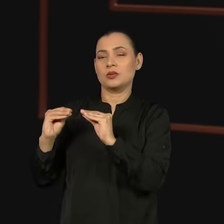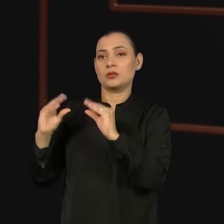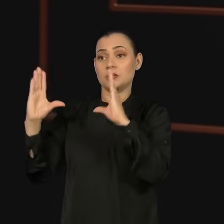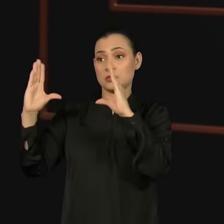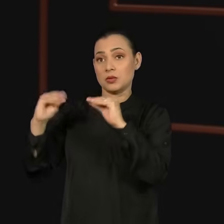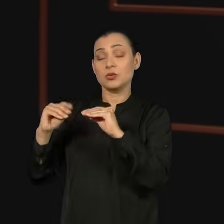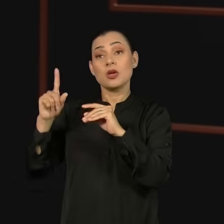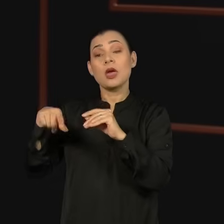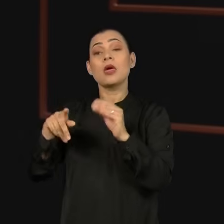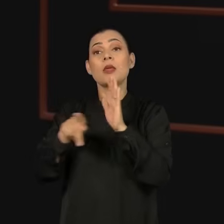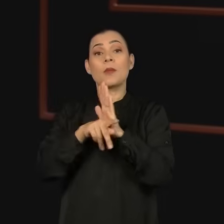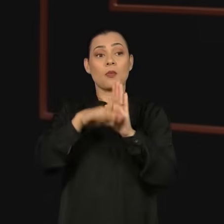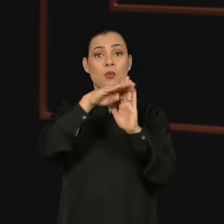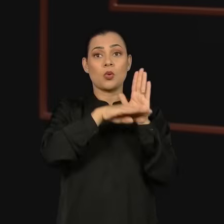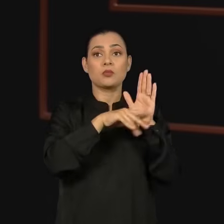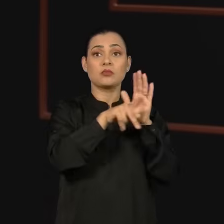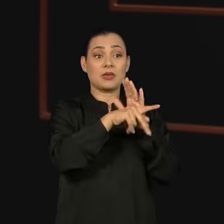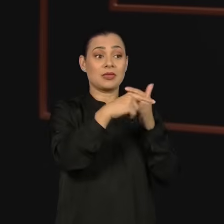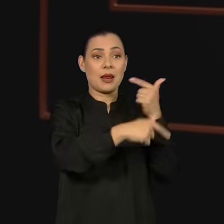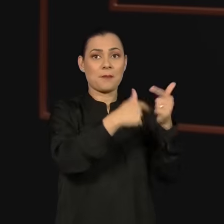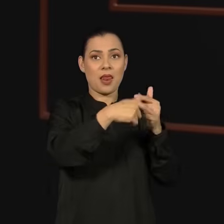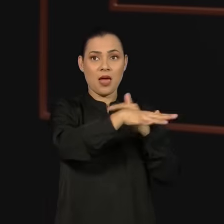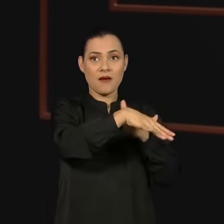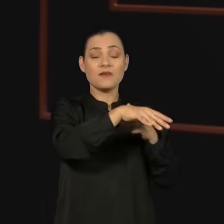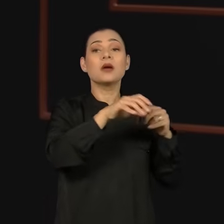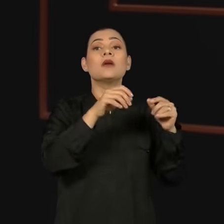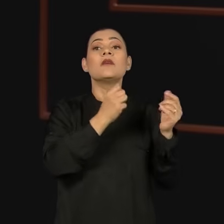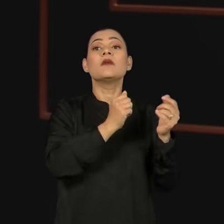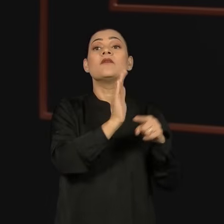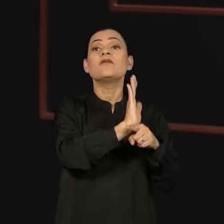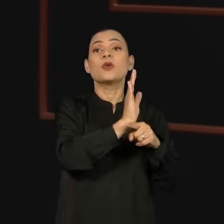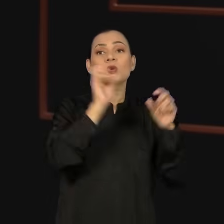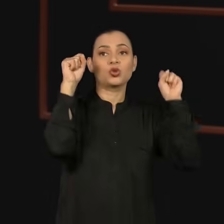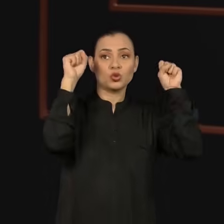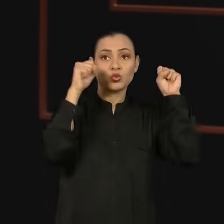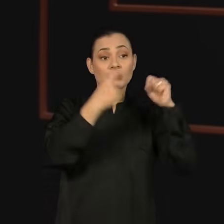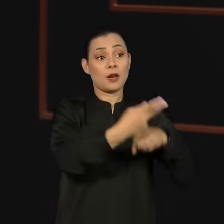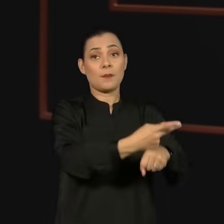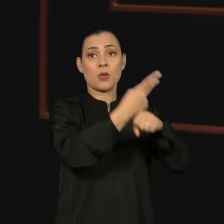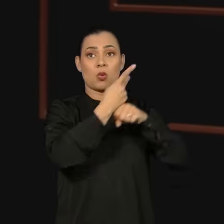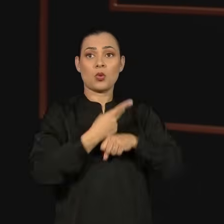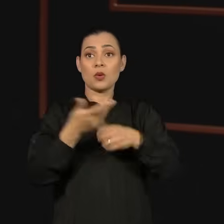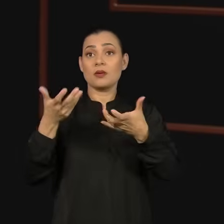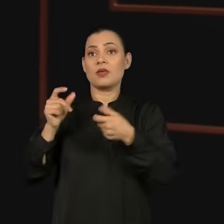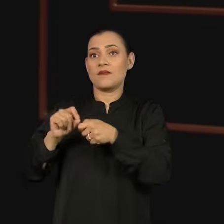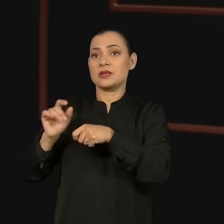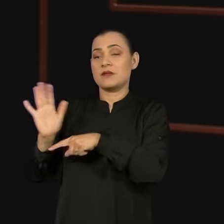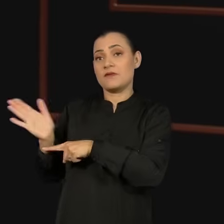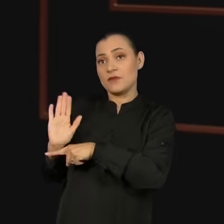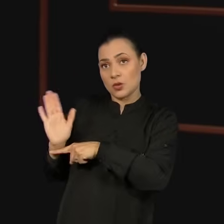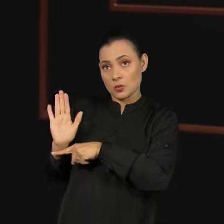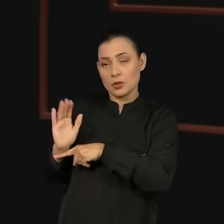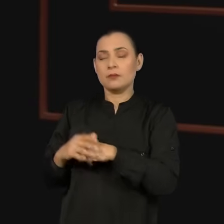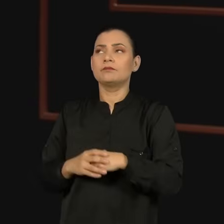filmes da Xuxa, me procurou porque ele queria comprar os direitos para fazer um filme.